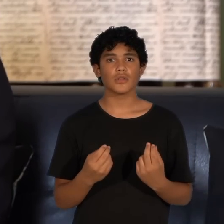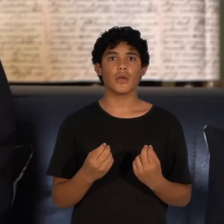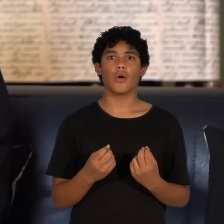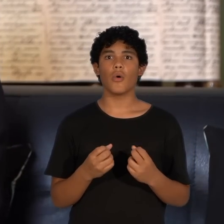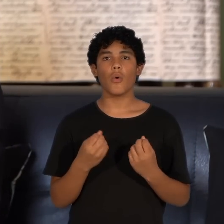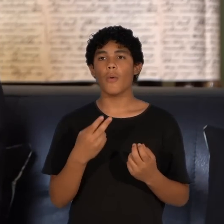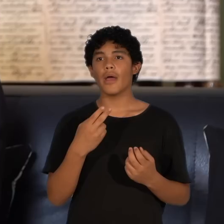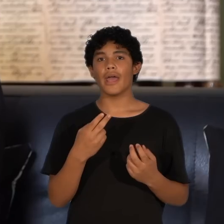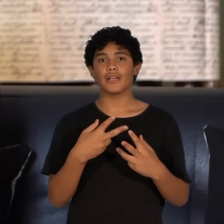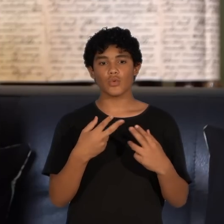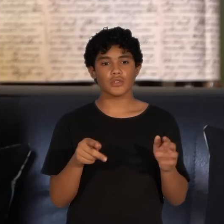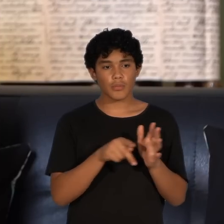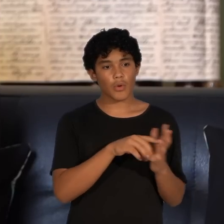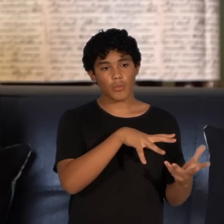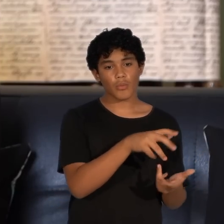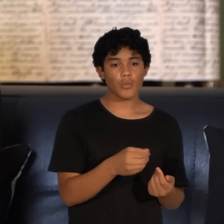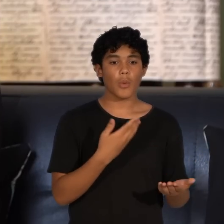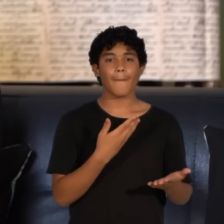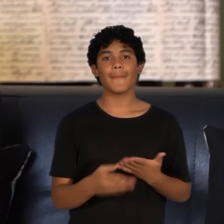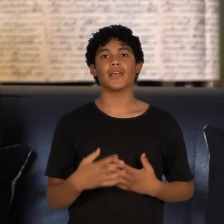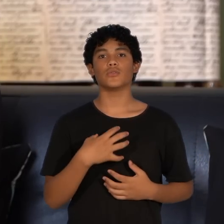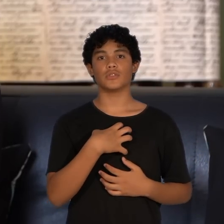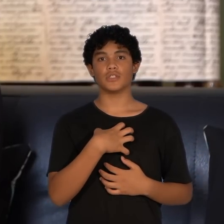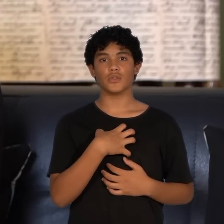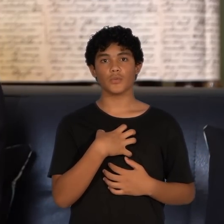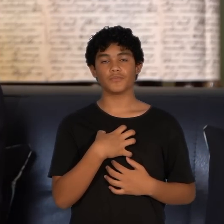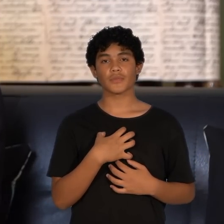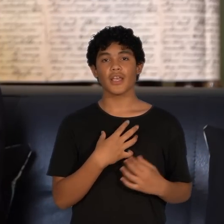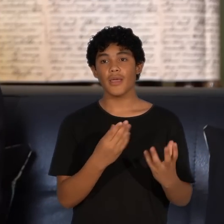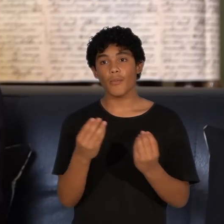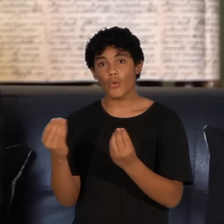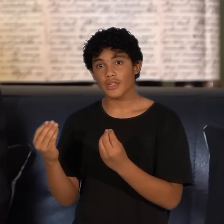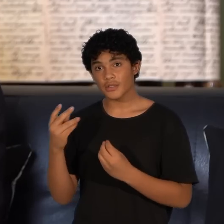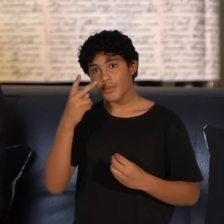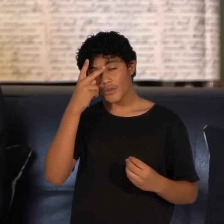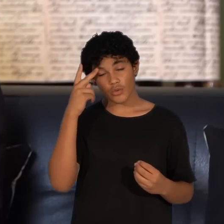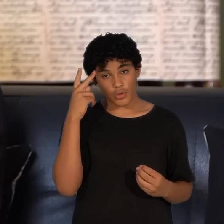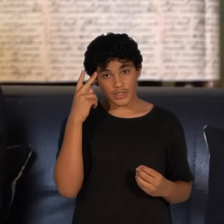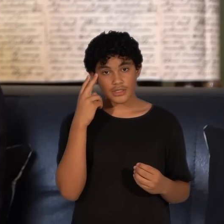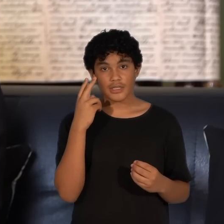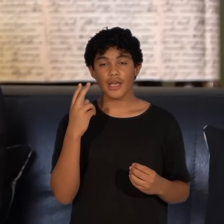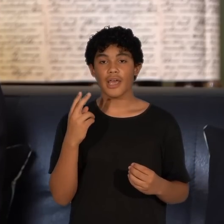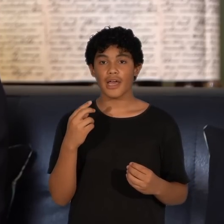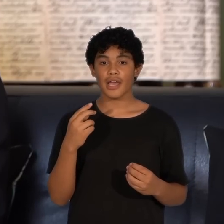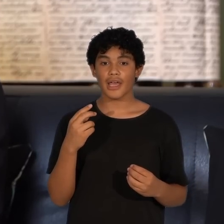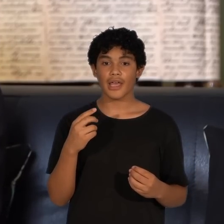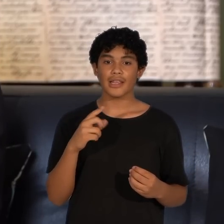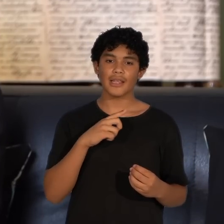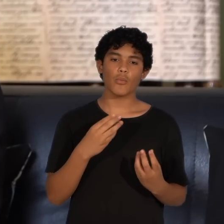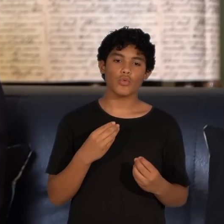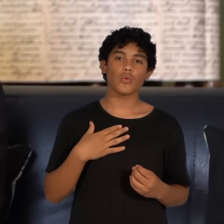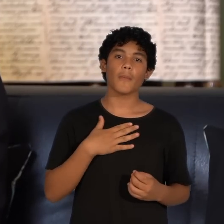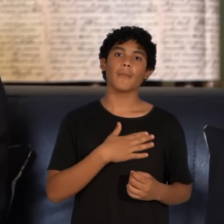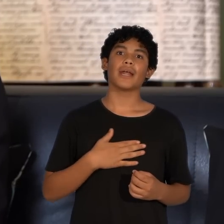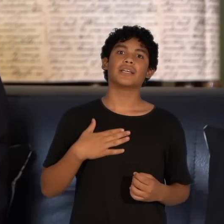das questões humanas, parece que perdem o sentido. E muitos de nós, às vezes, temos muito prazer de fazermos muitas coisas na